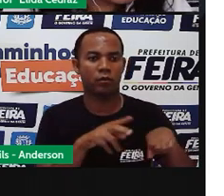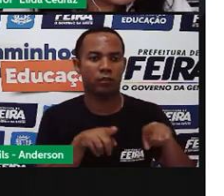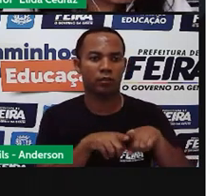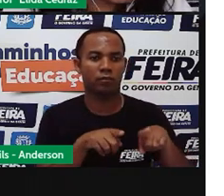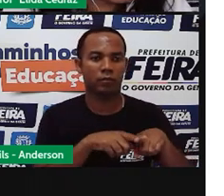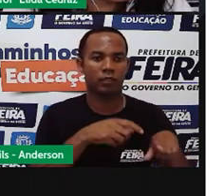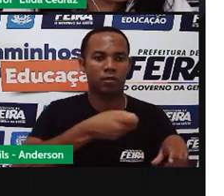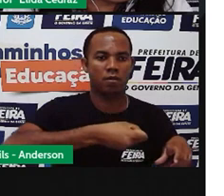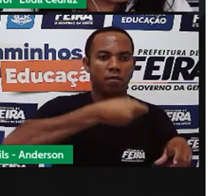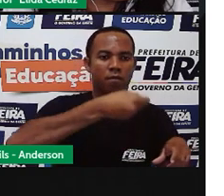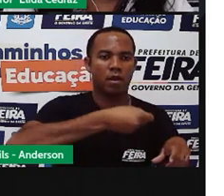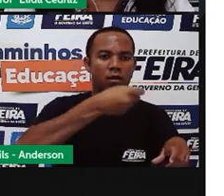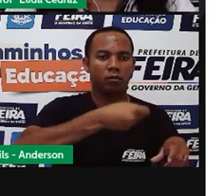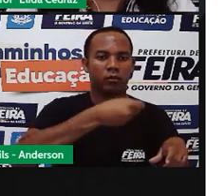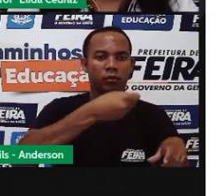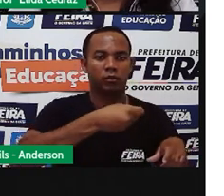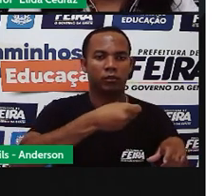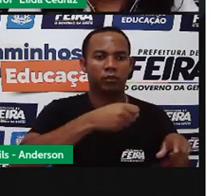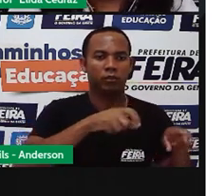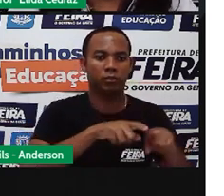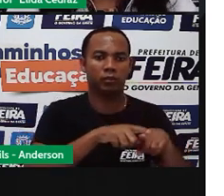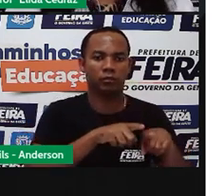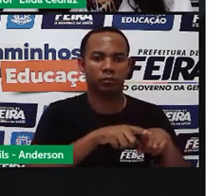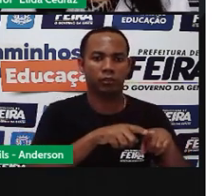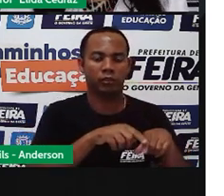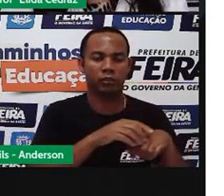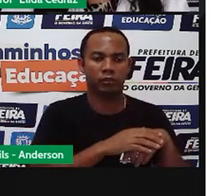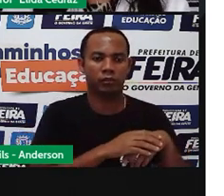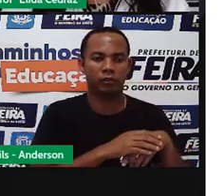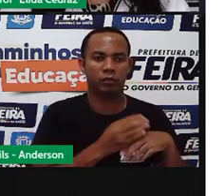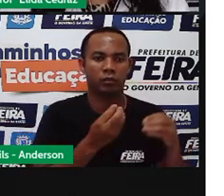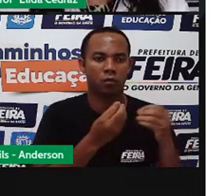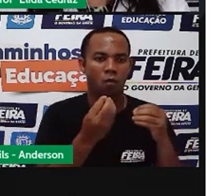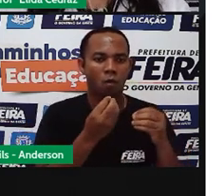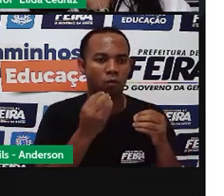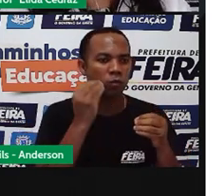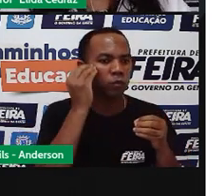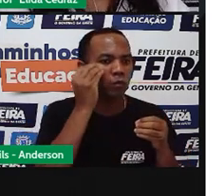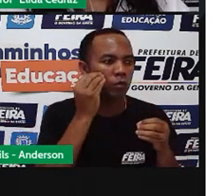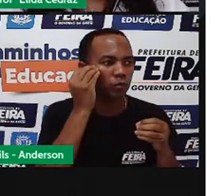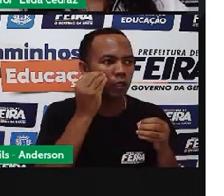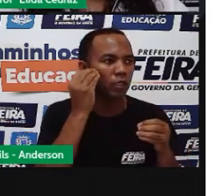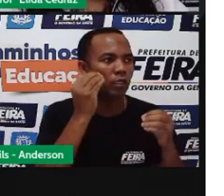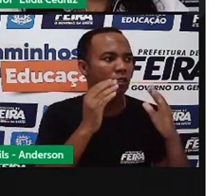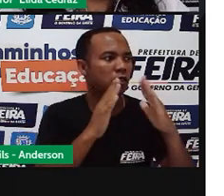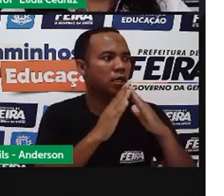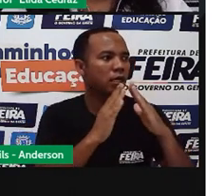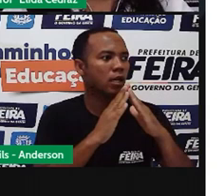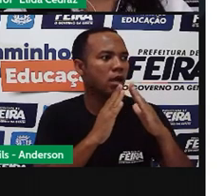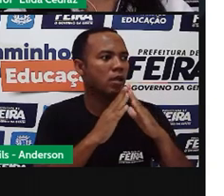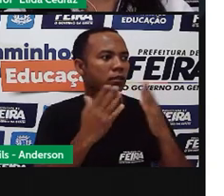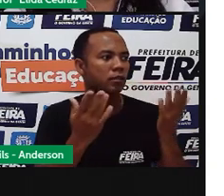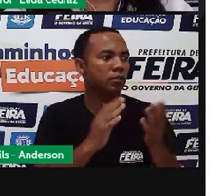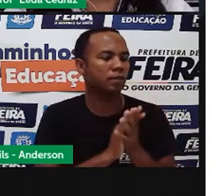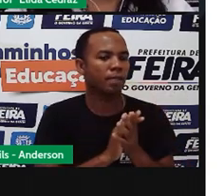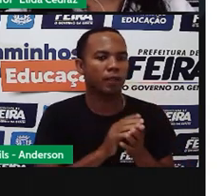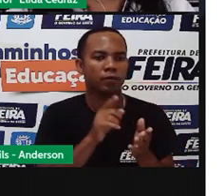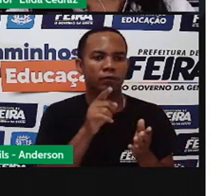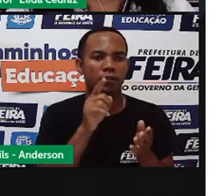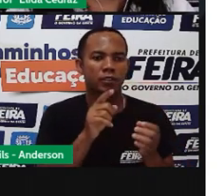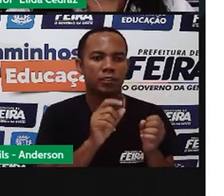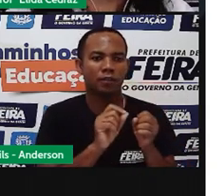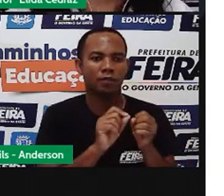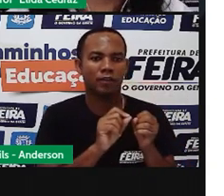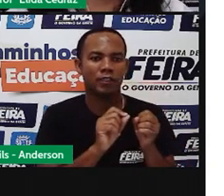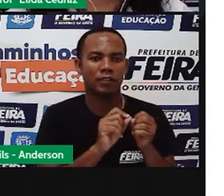de plástico e de metal? Essa é uma experiência que você vai fazer na sua casa. É uma experiência científica. Você vai testar